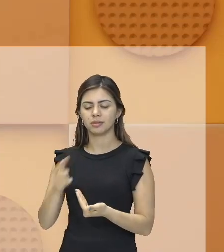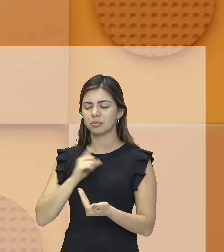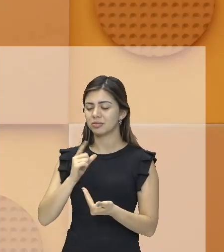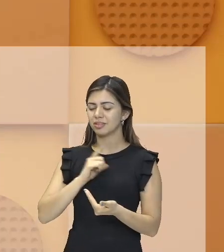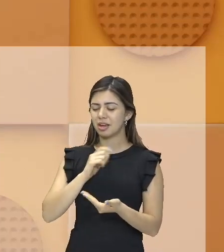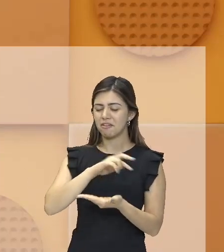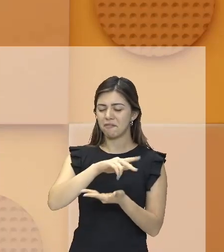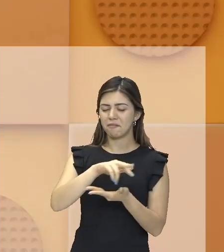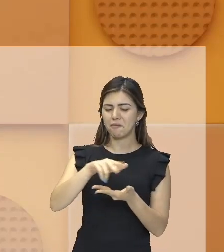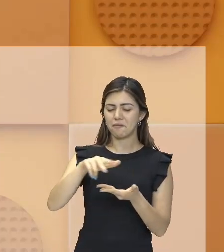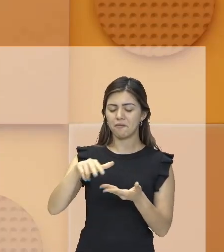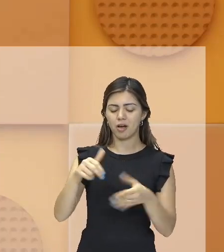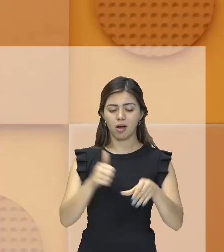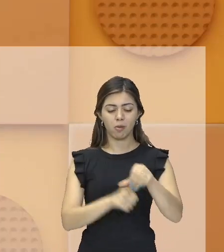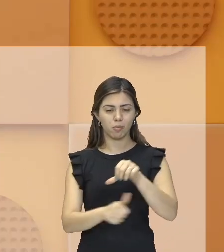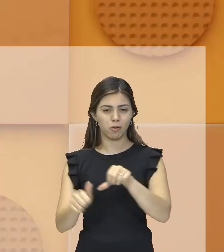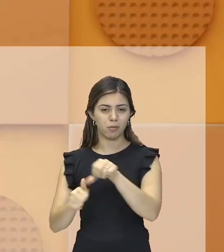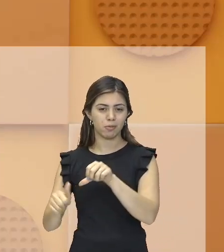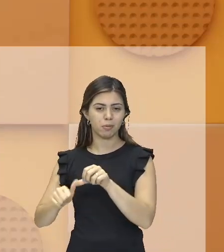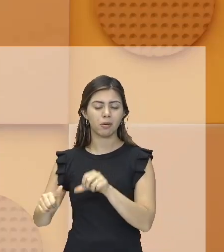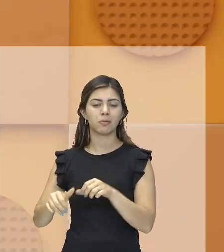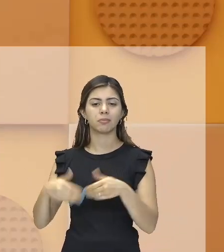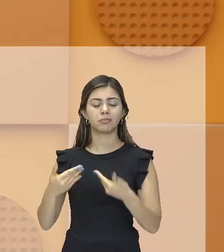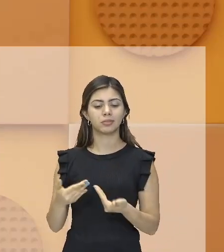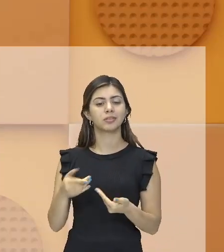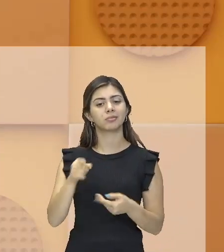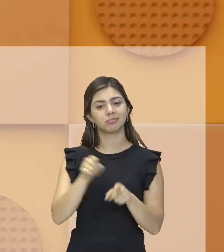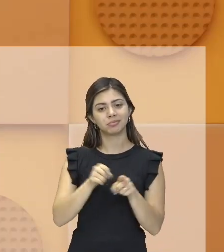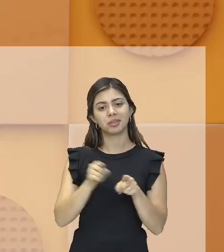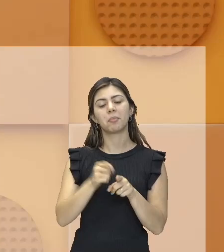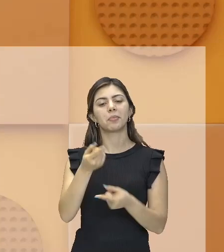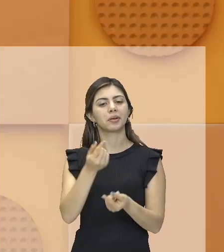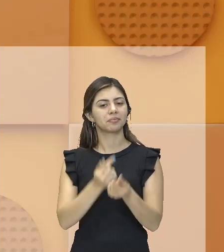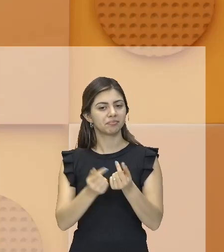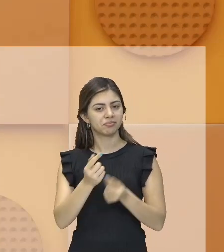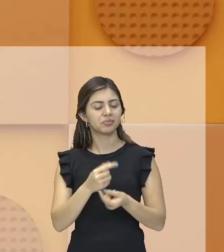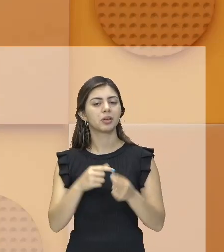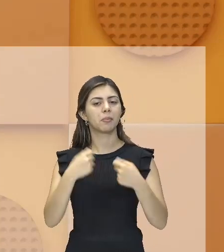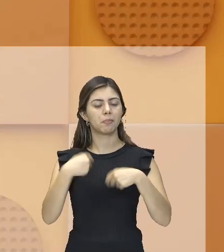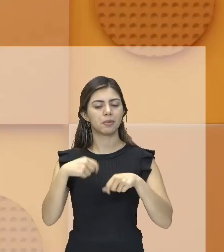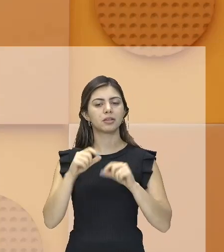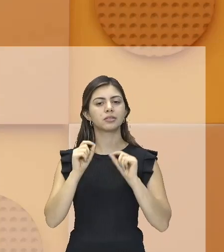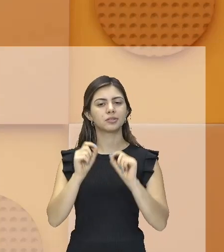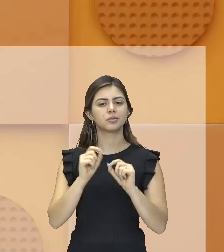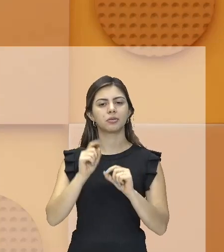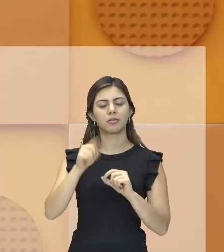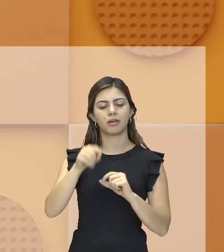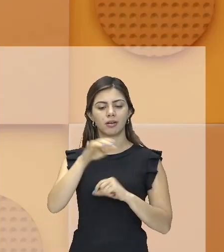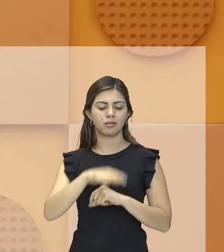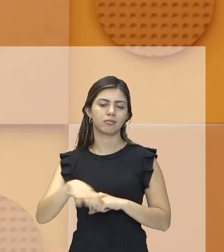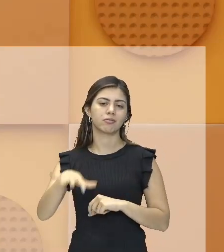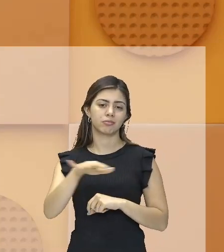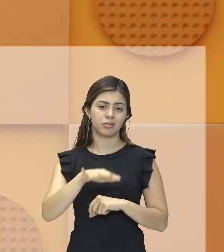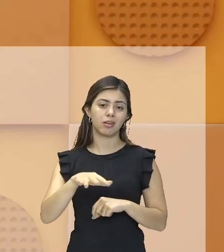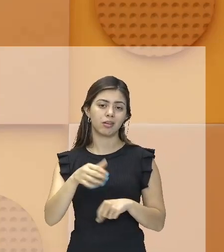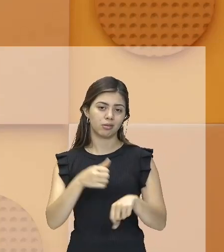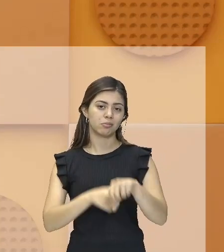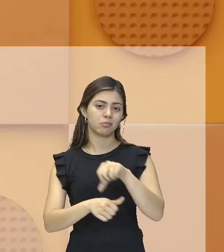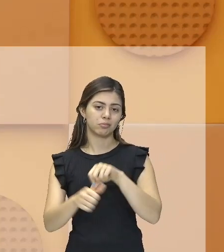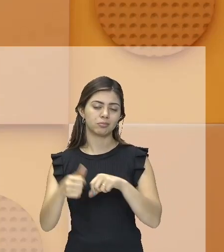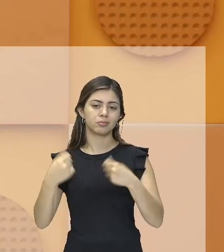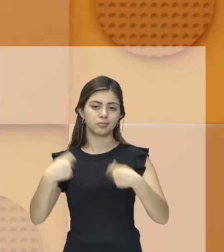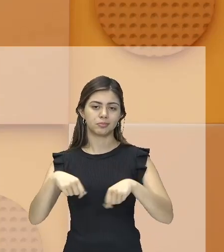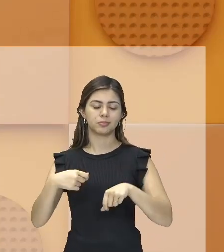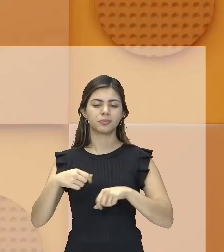de inovações, de transformações, a economia também vai ter que obter ali seu espaço e também terá que haver a